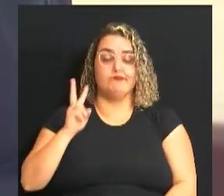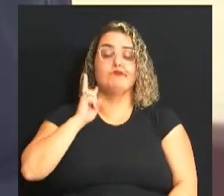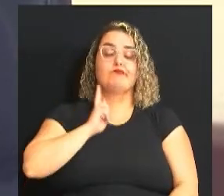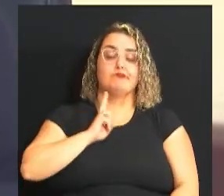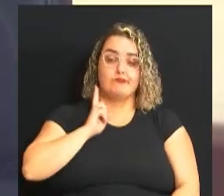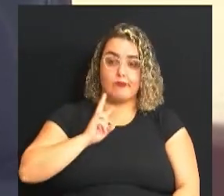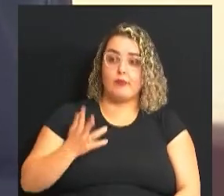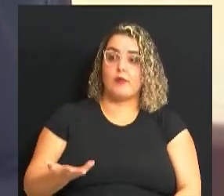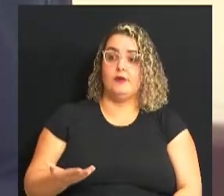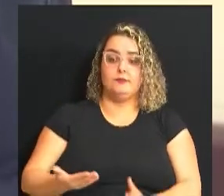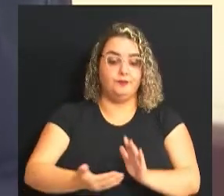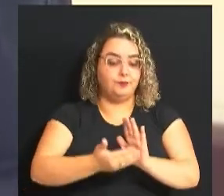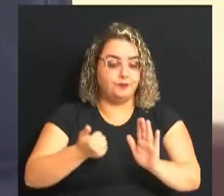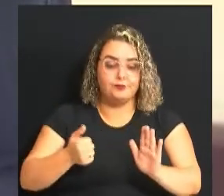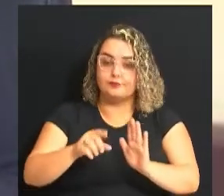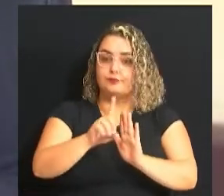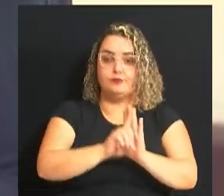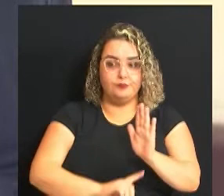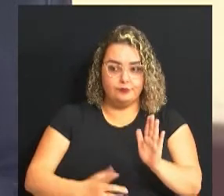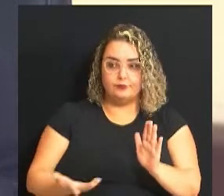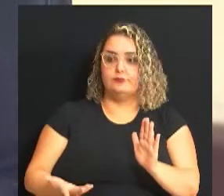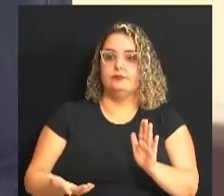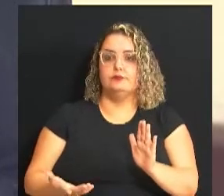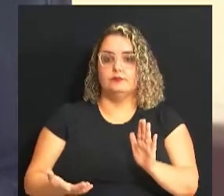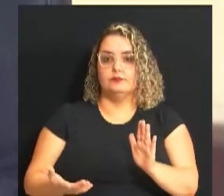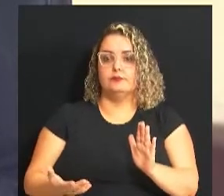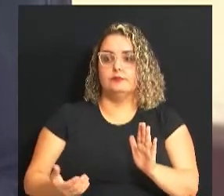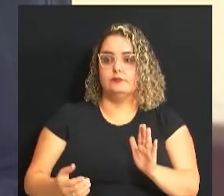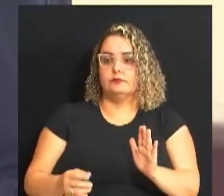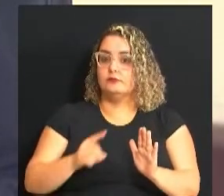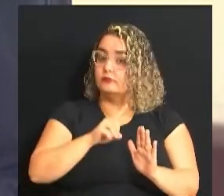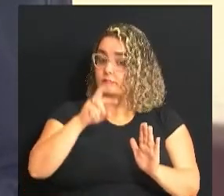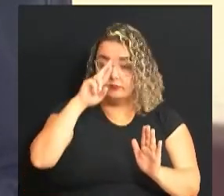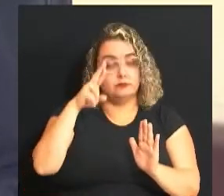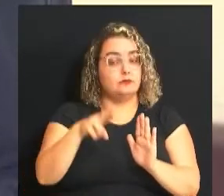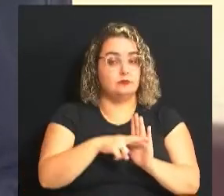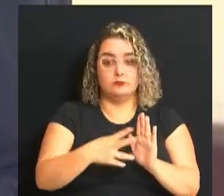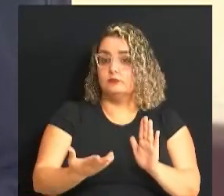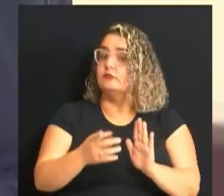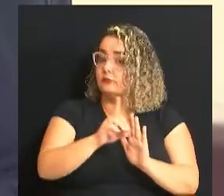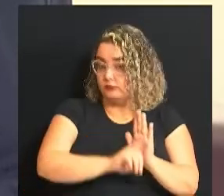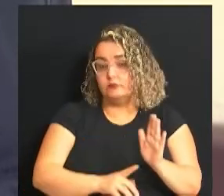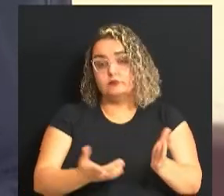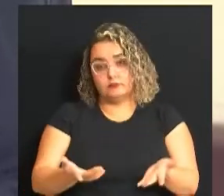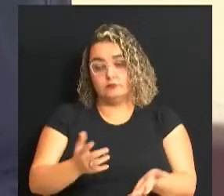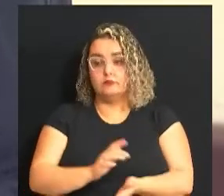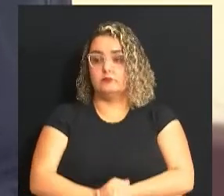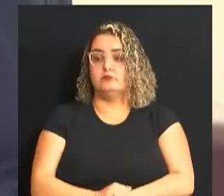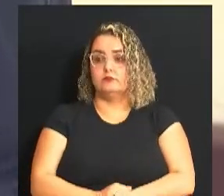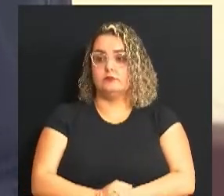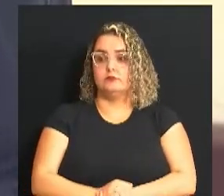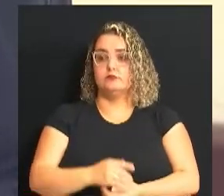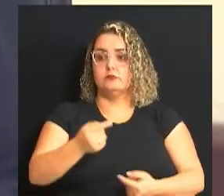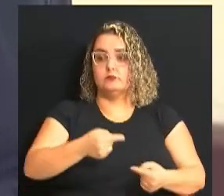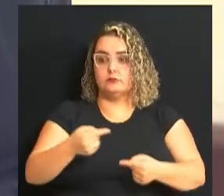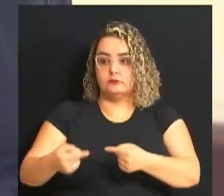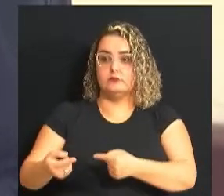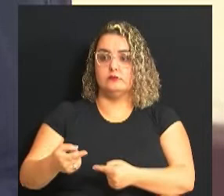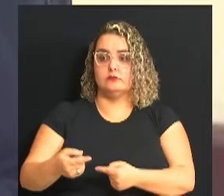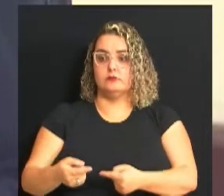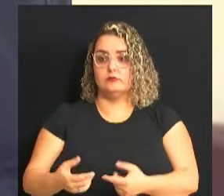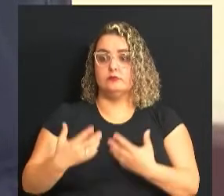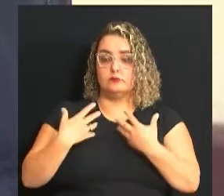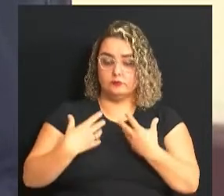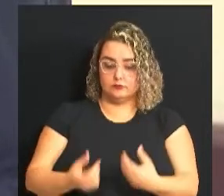de retirada de direitos ou de violações de direitos. Então, nesses debates que nós